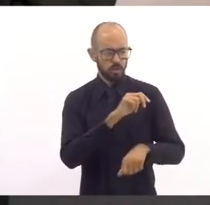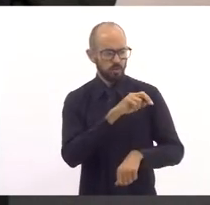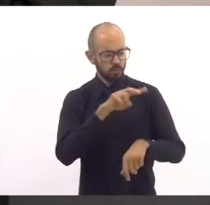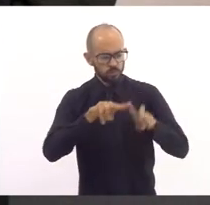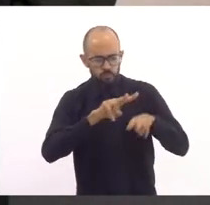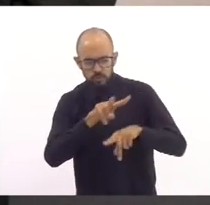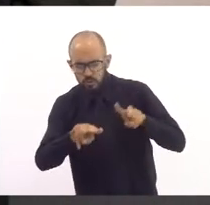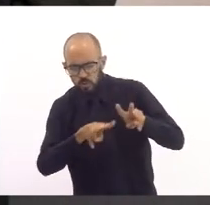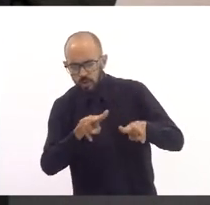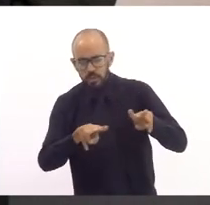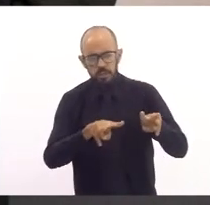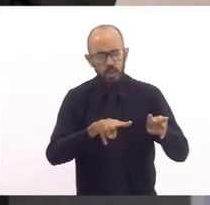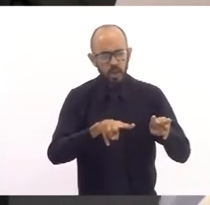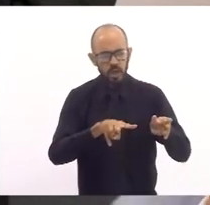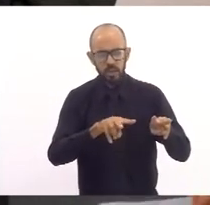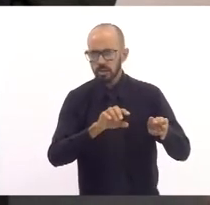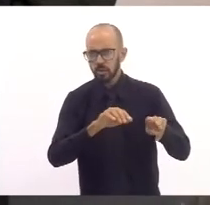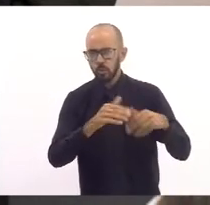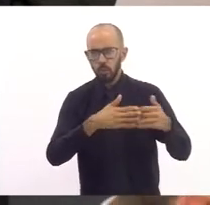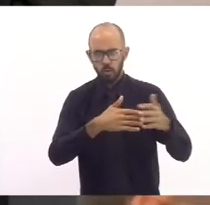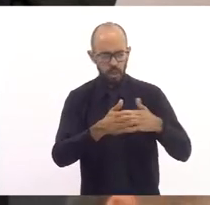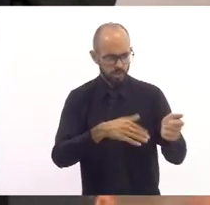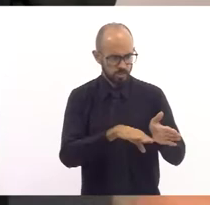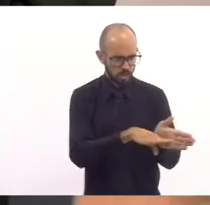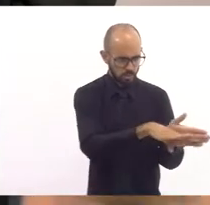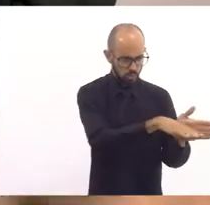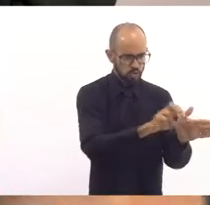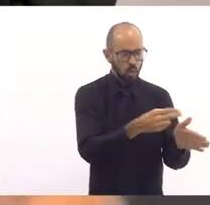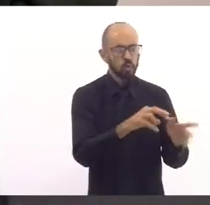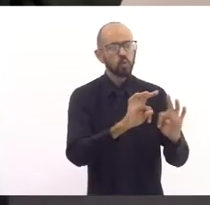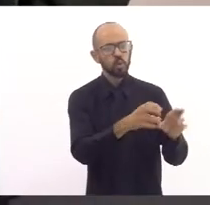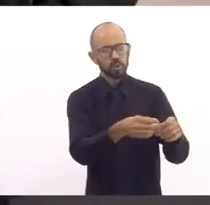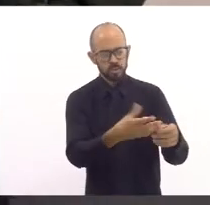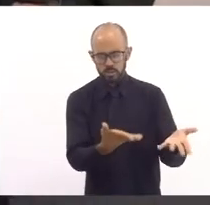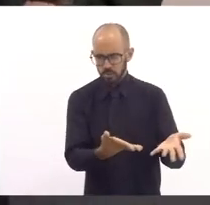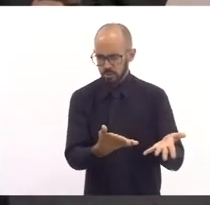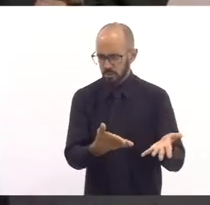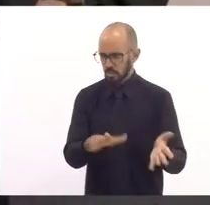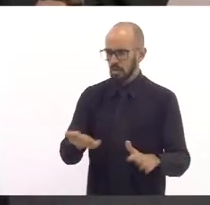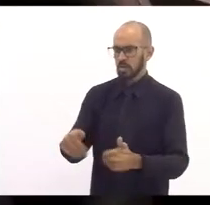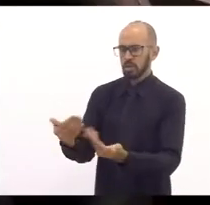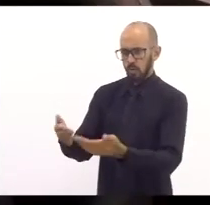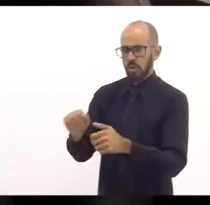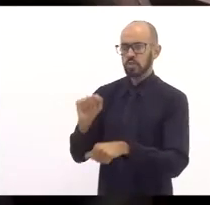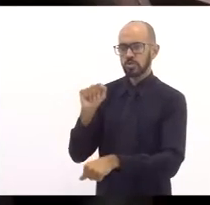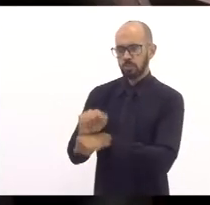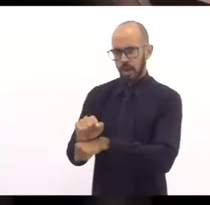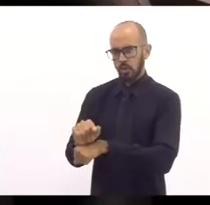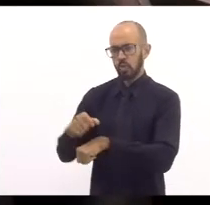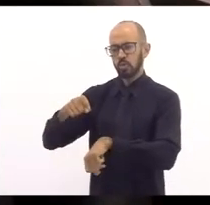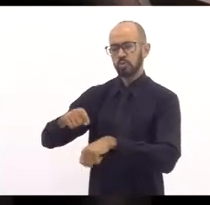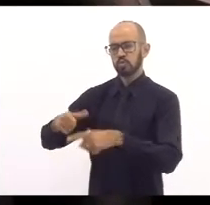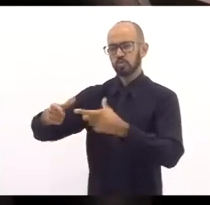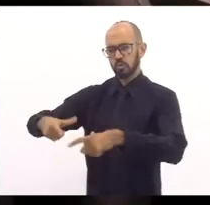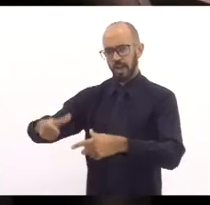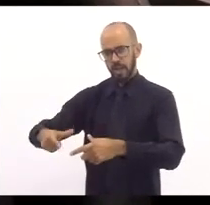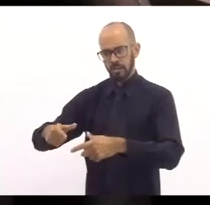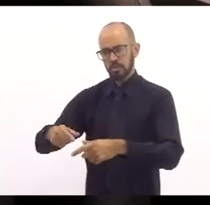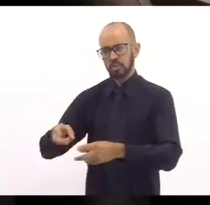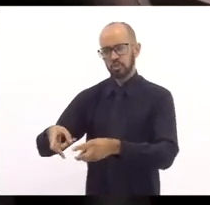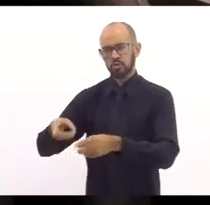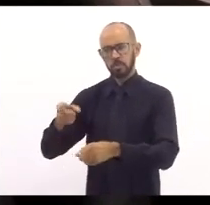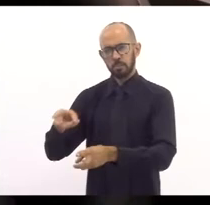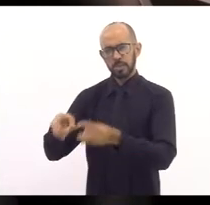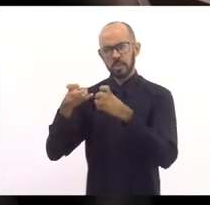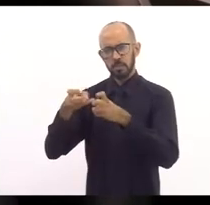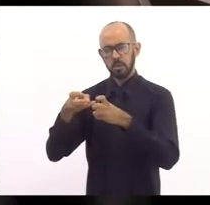amostral, ou foi feita em todas as estações? Não, nesse primeiro momento foi feita a passagem com vistoria, parando nos pontos que foram detectados problemas, identificando